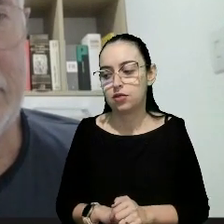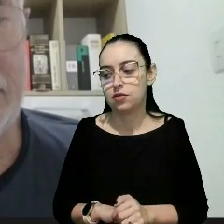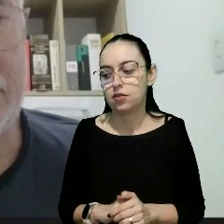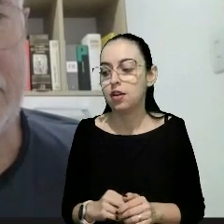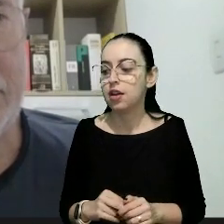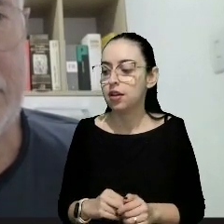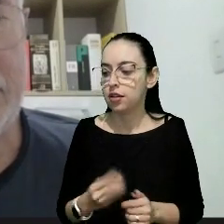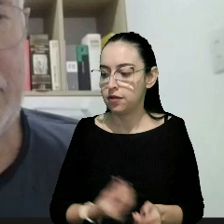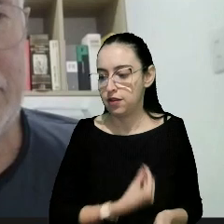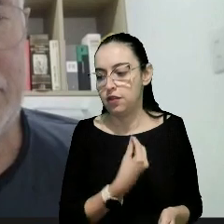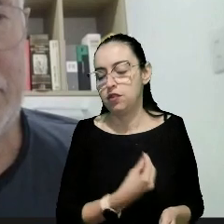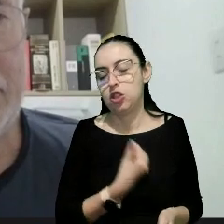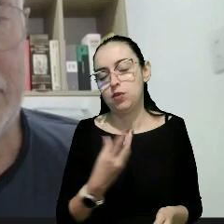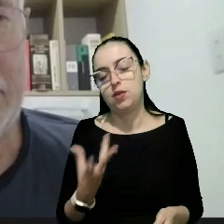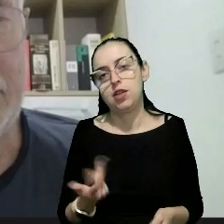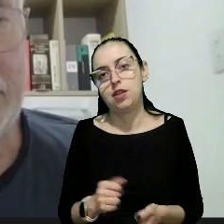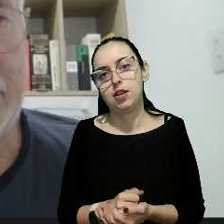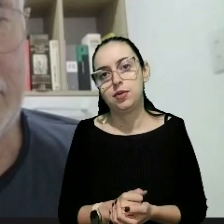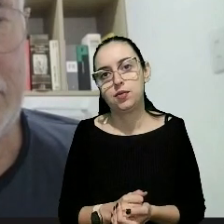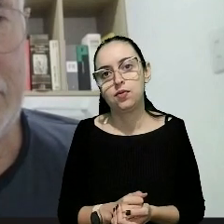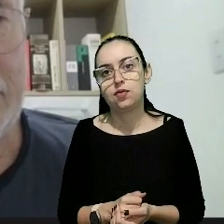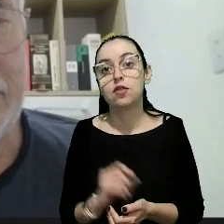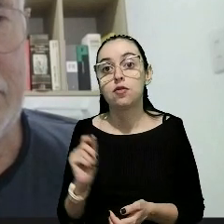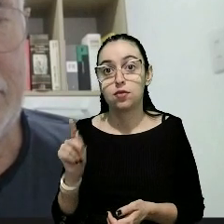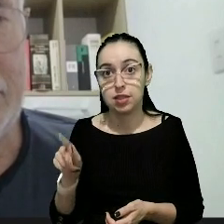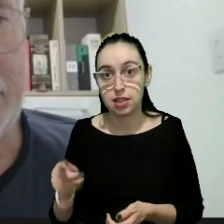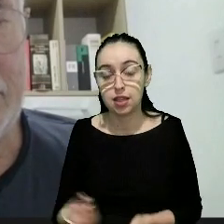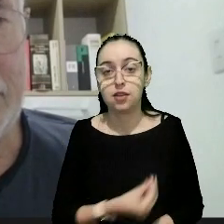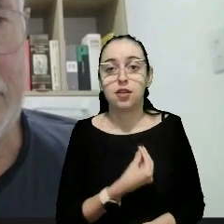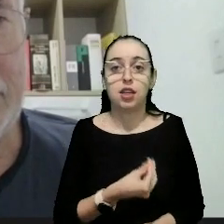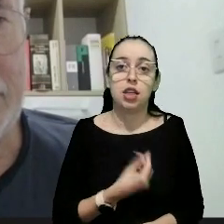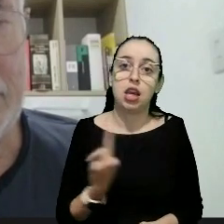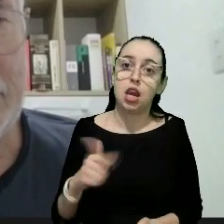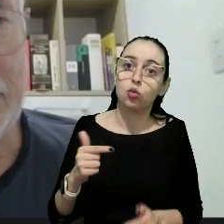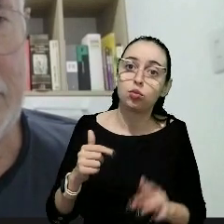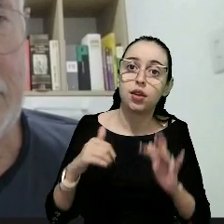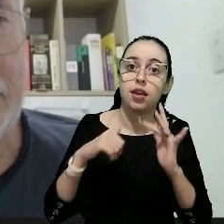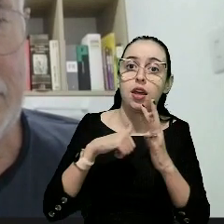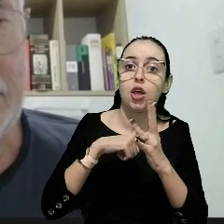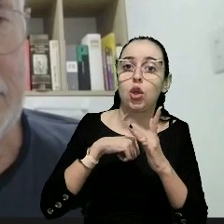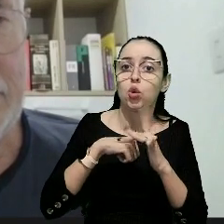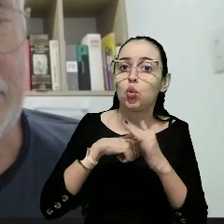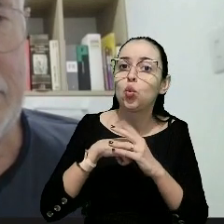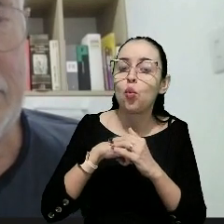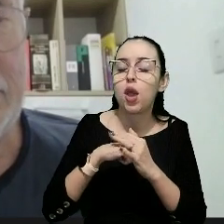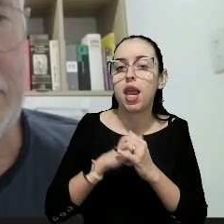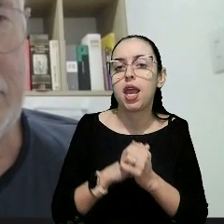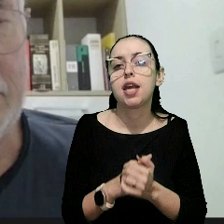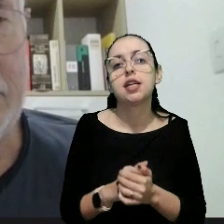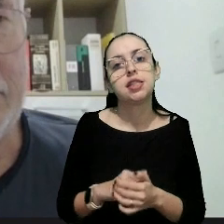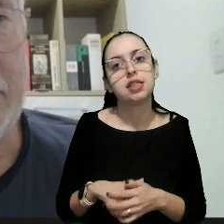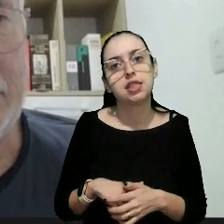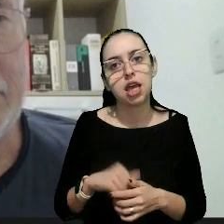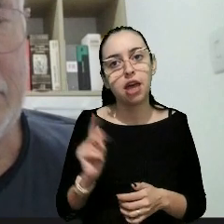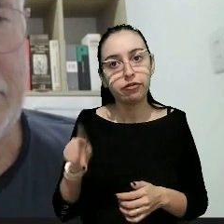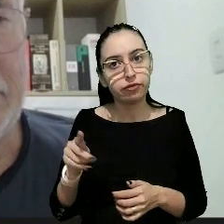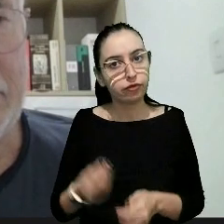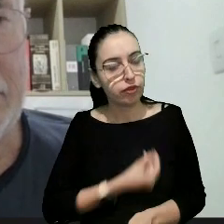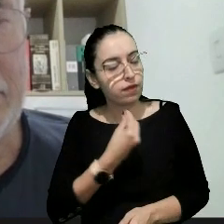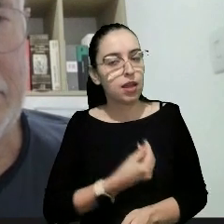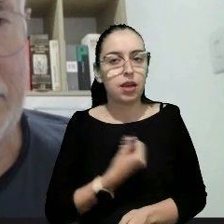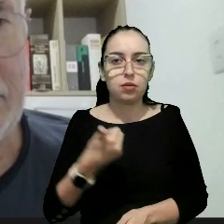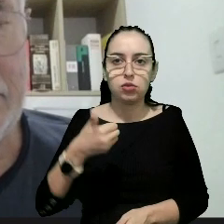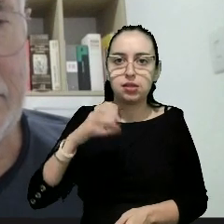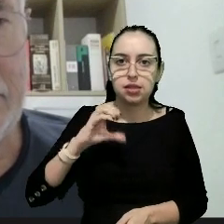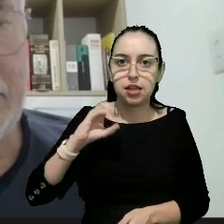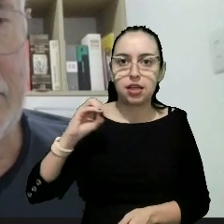os ganhos. Já que nós vamos viver, e nós vamos viver, se não tiver um problema de saúde, até os 100,